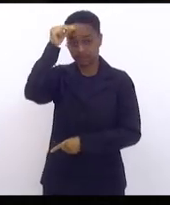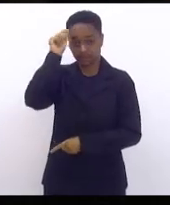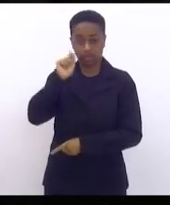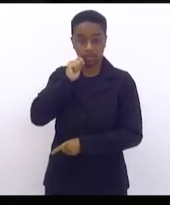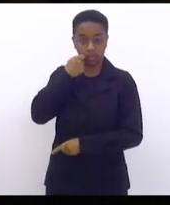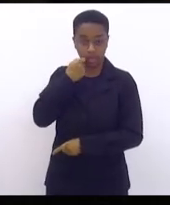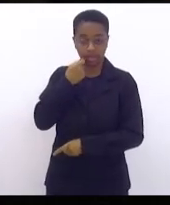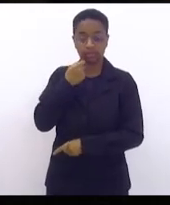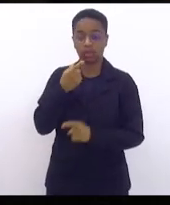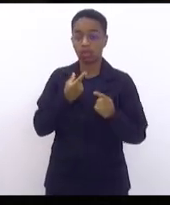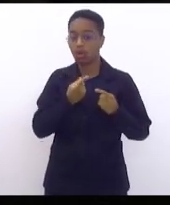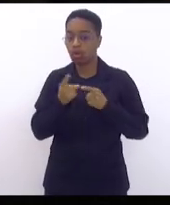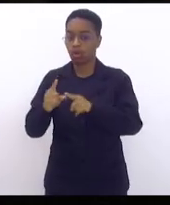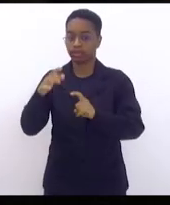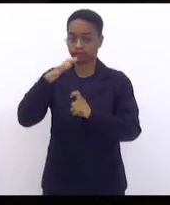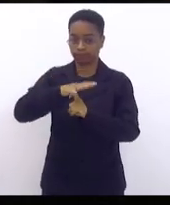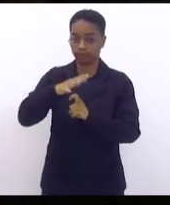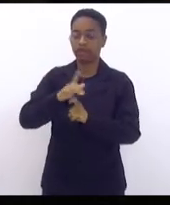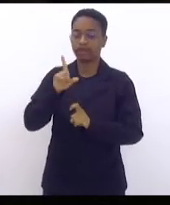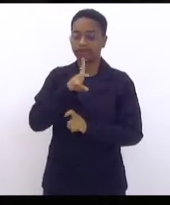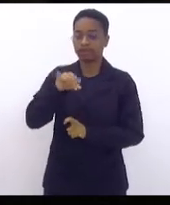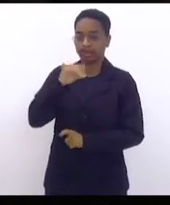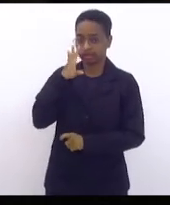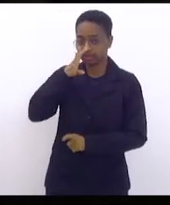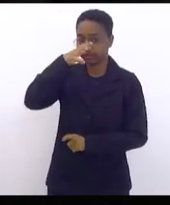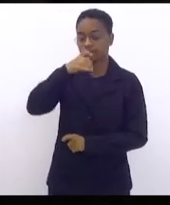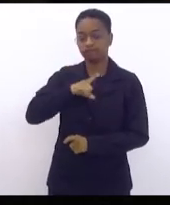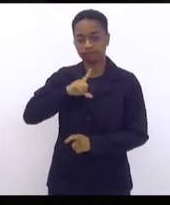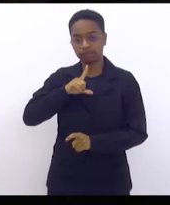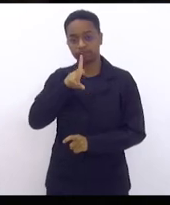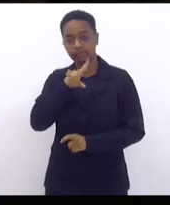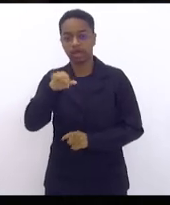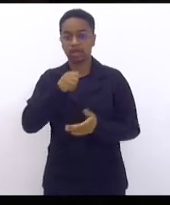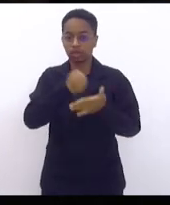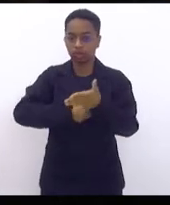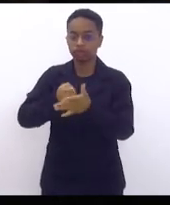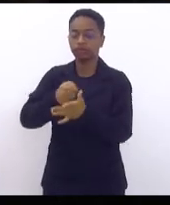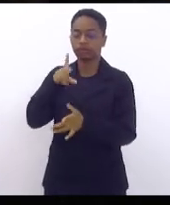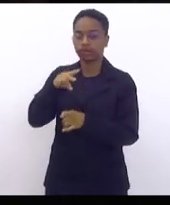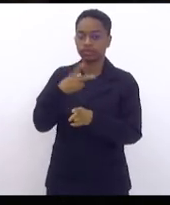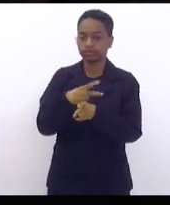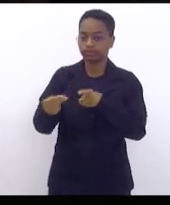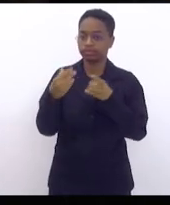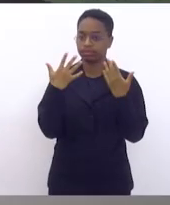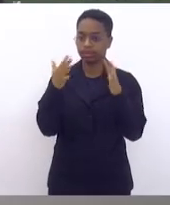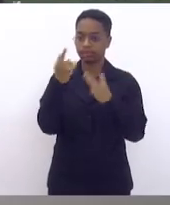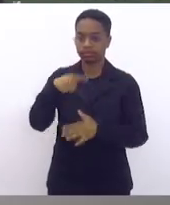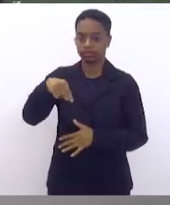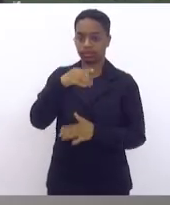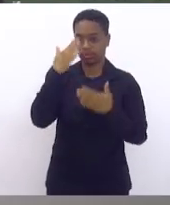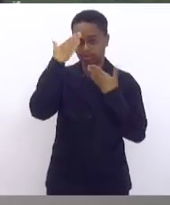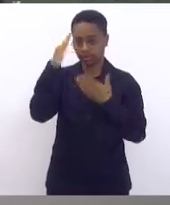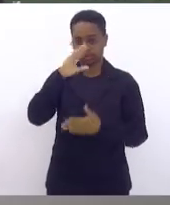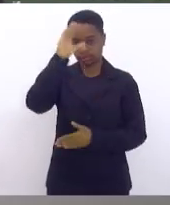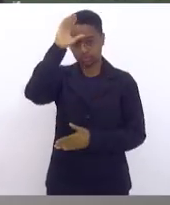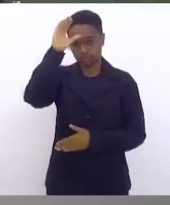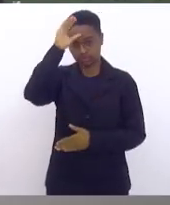Paes, contra a feira, vai ter resistência, vai ter luta e vai ter vitória. Parabéns para vocês. Obrigada, Tia